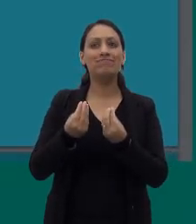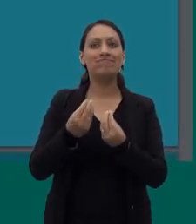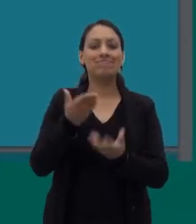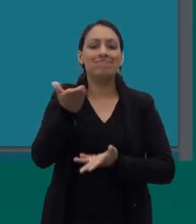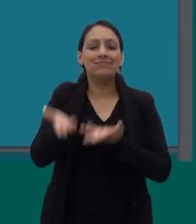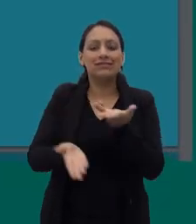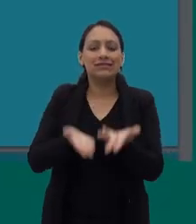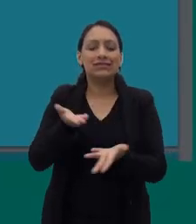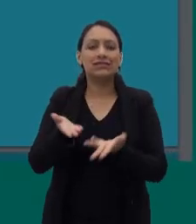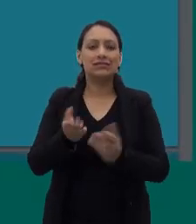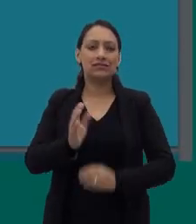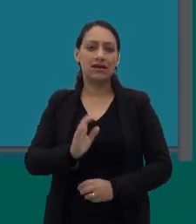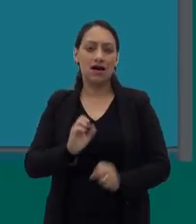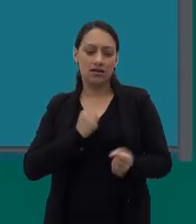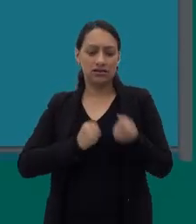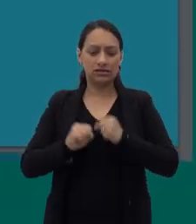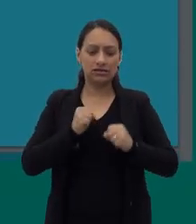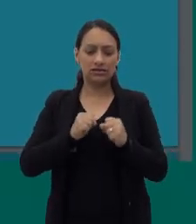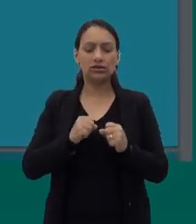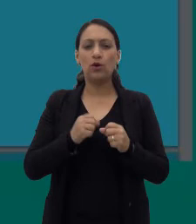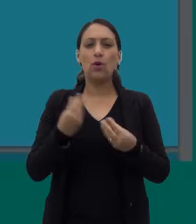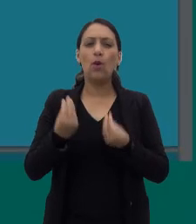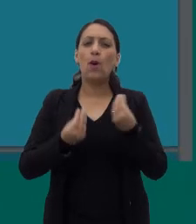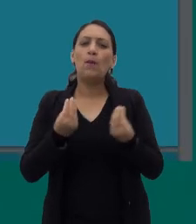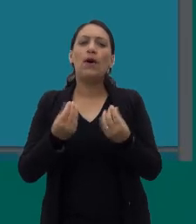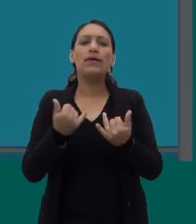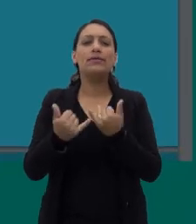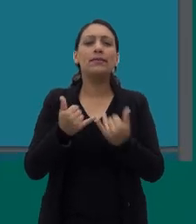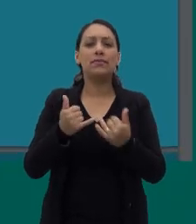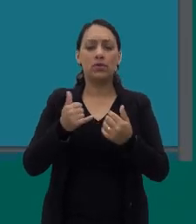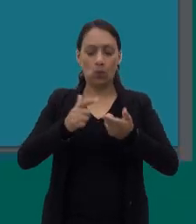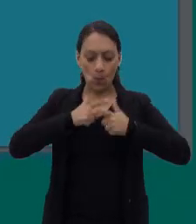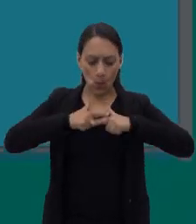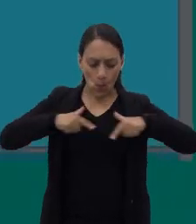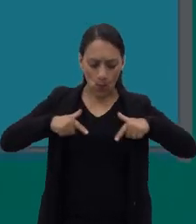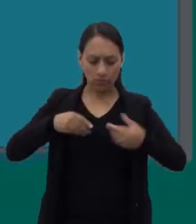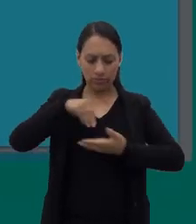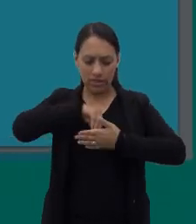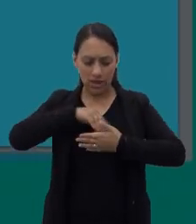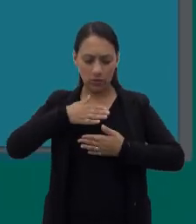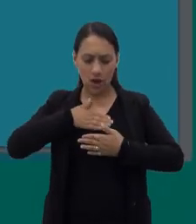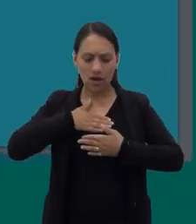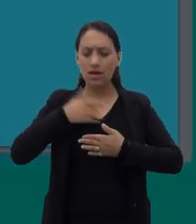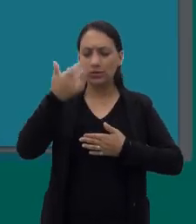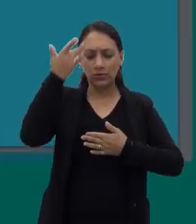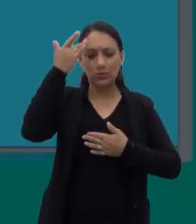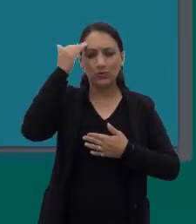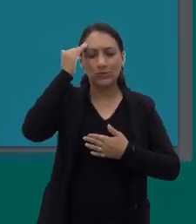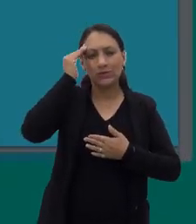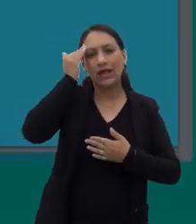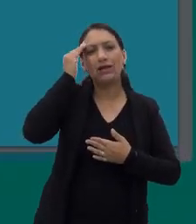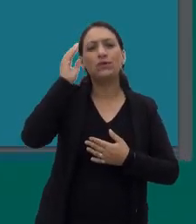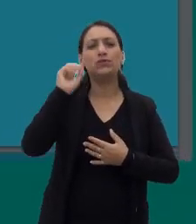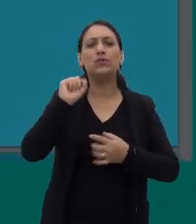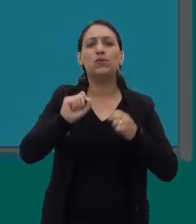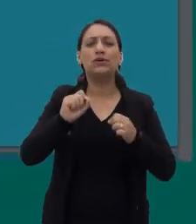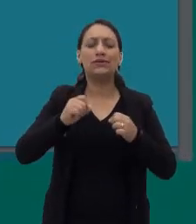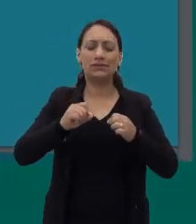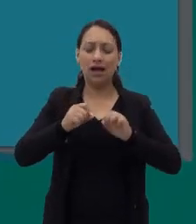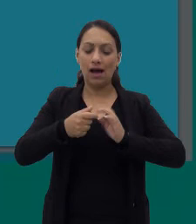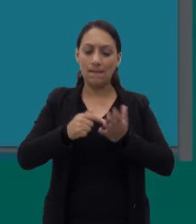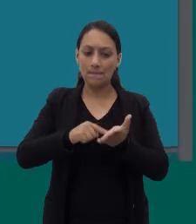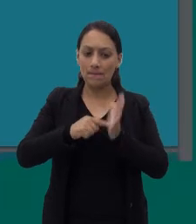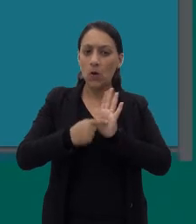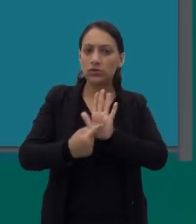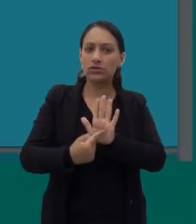essa angústia, como esse vazio, como esse algo aqui dentro que eu não entendo, esse algo do meu corpo que está se manifestando,